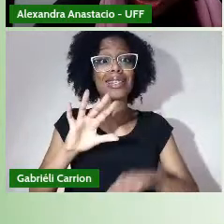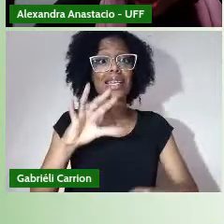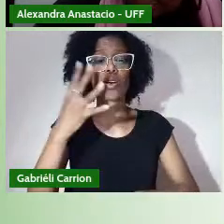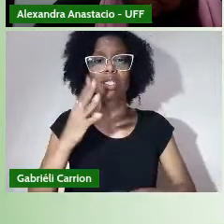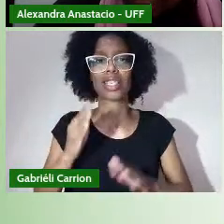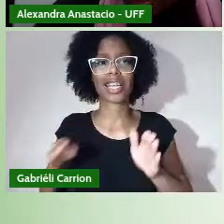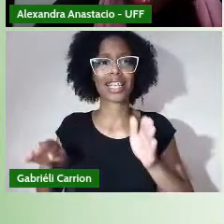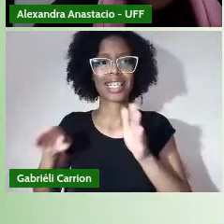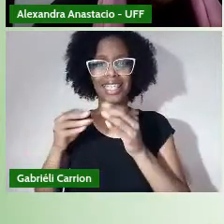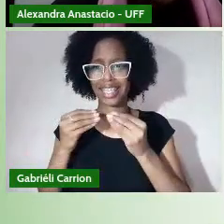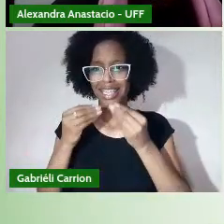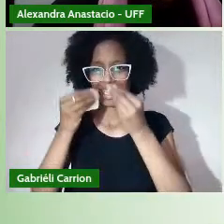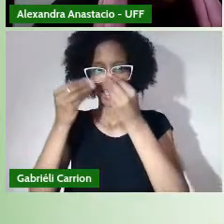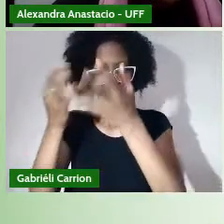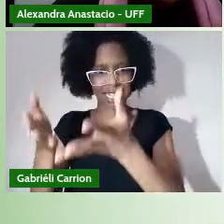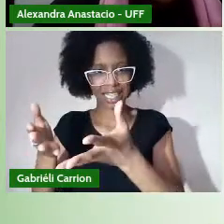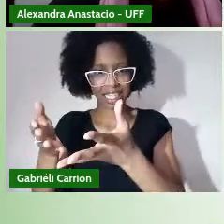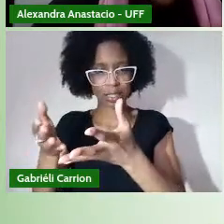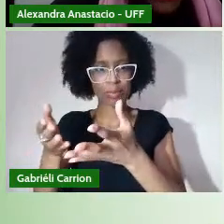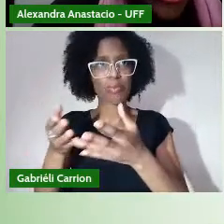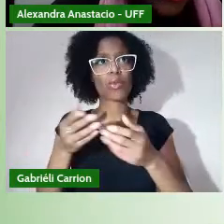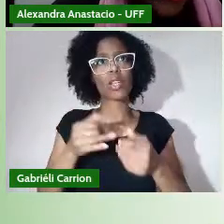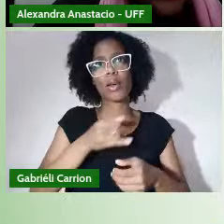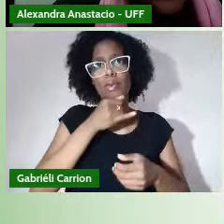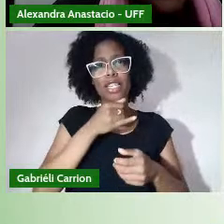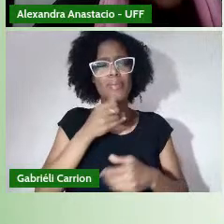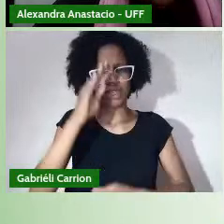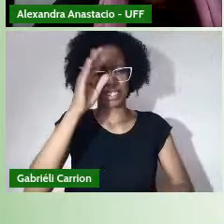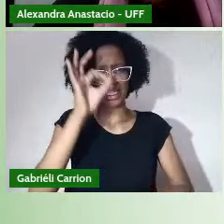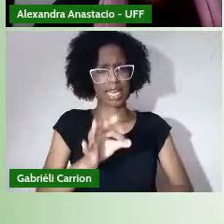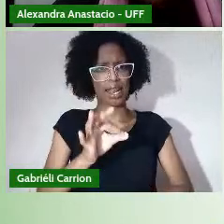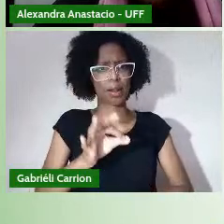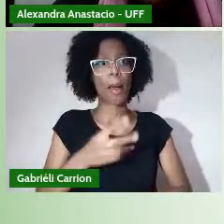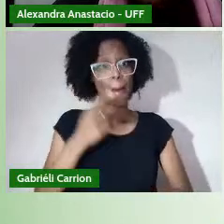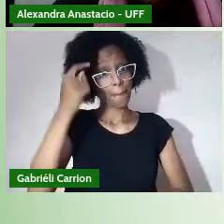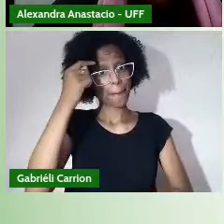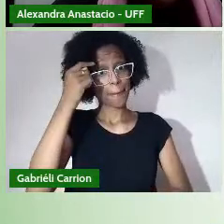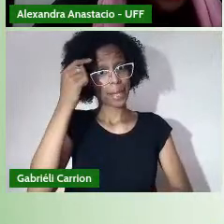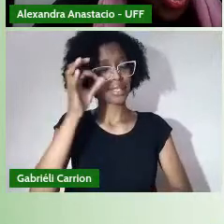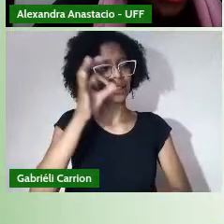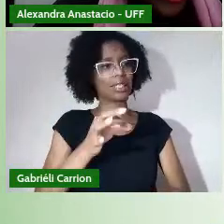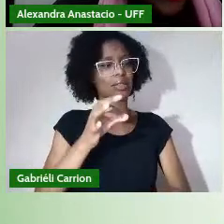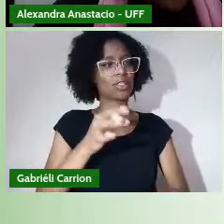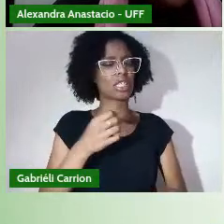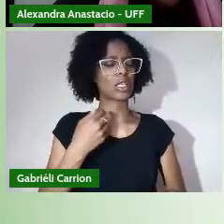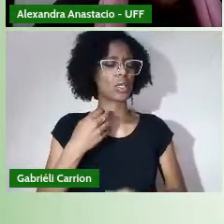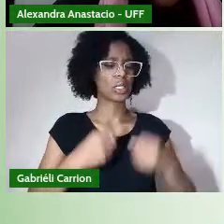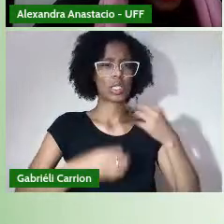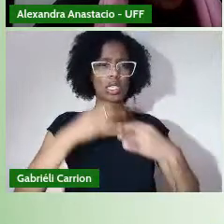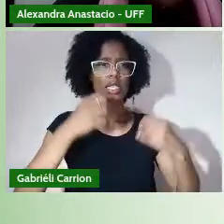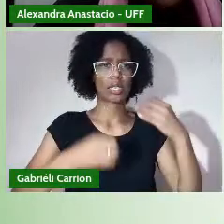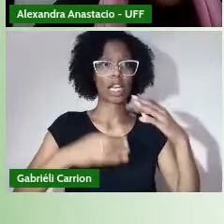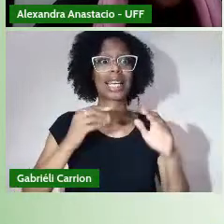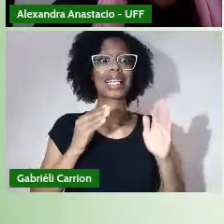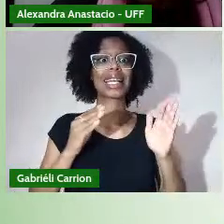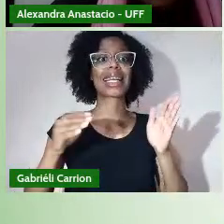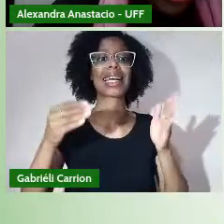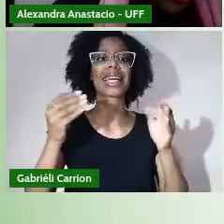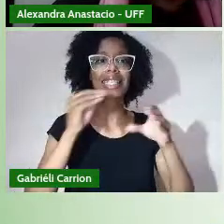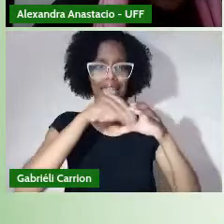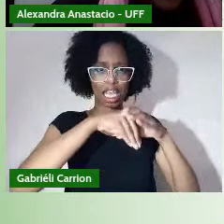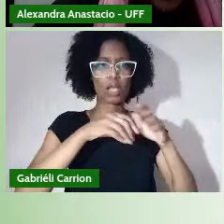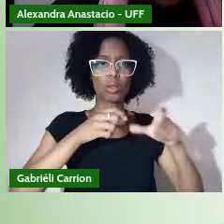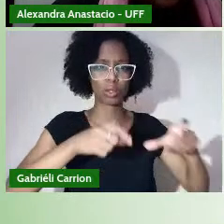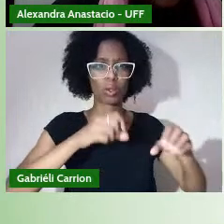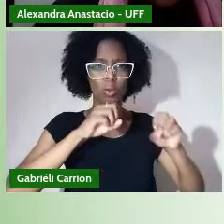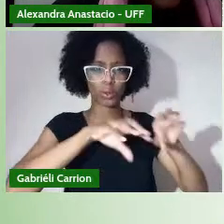com as nossas, com as nossas certezas, com as nossas convicções, numa sala de aula, ou num